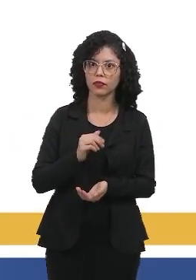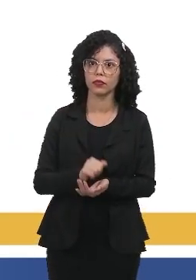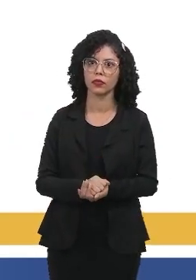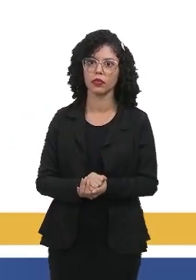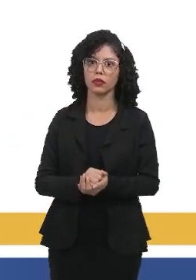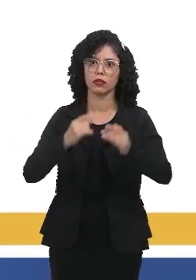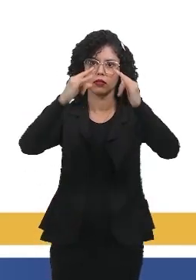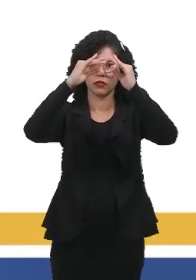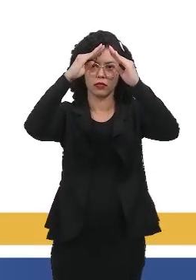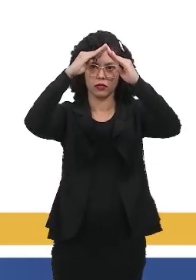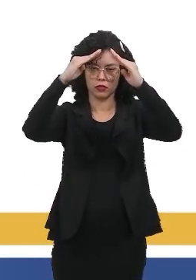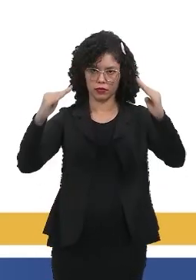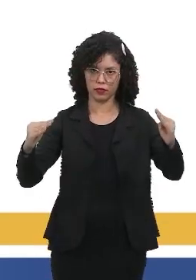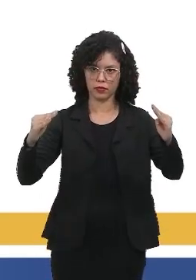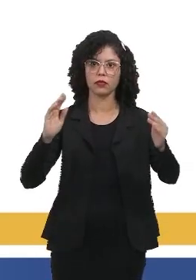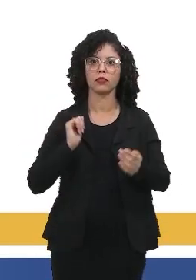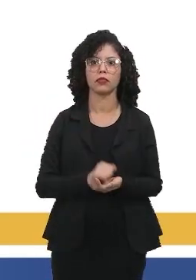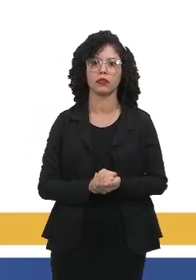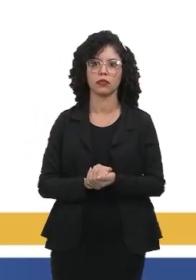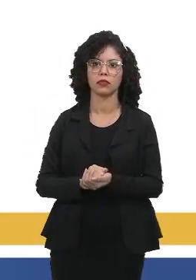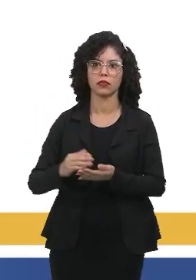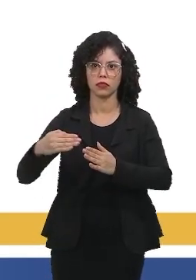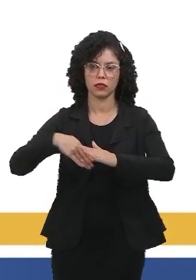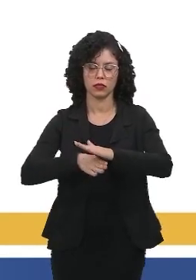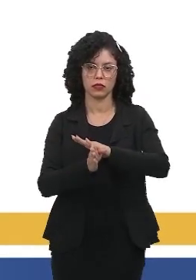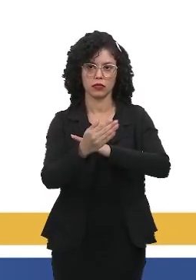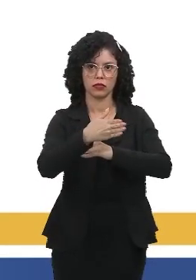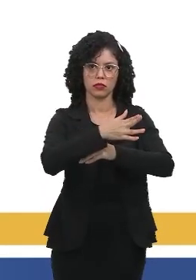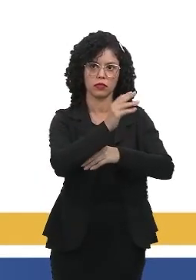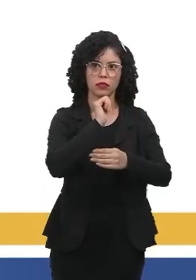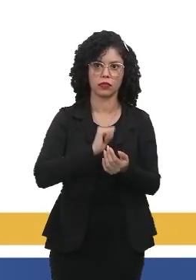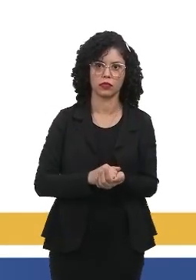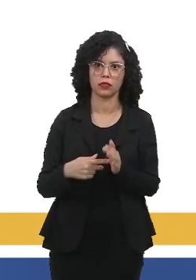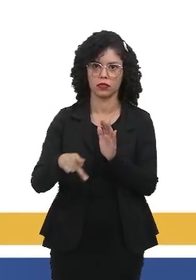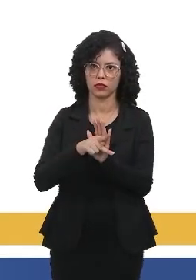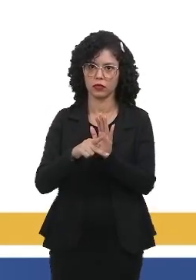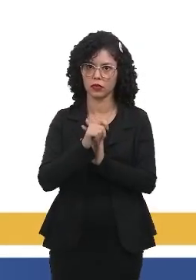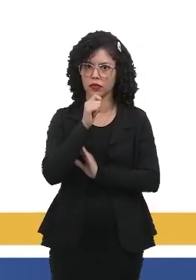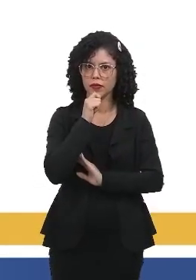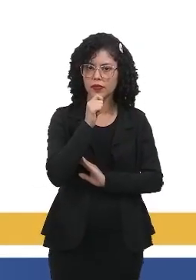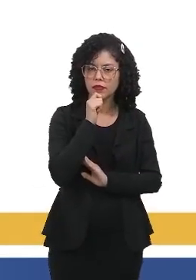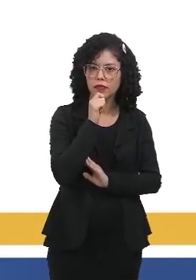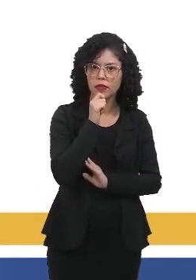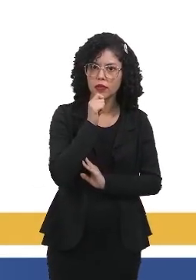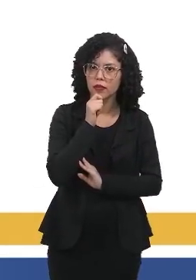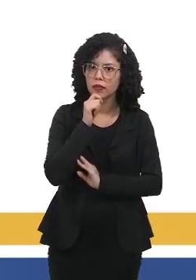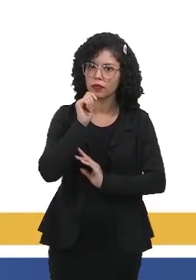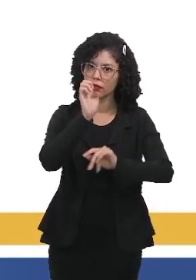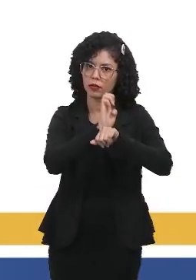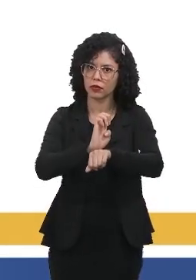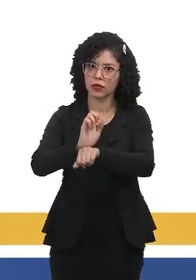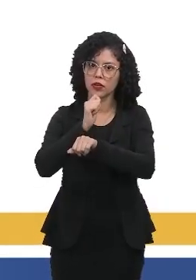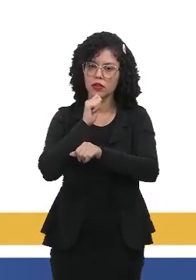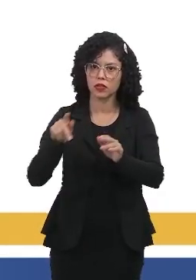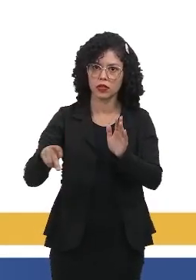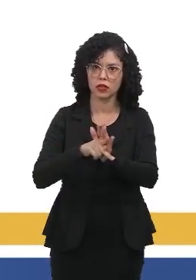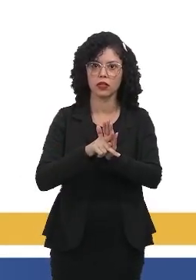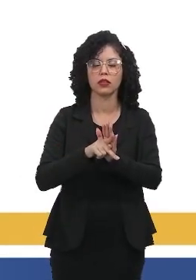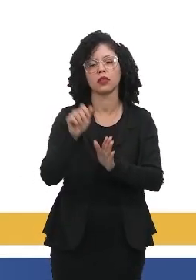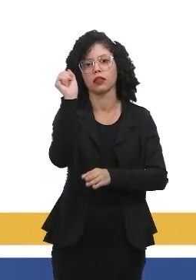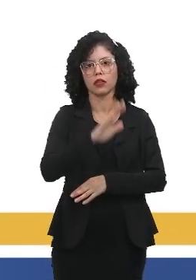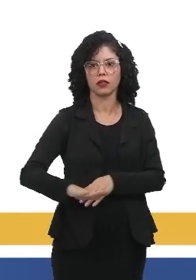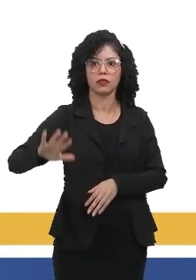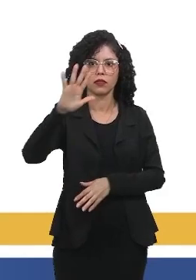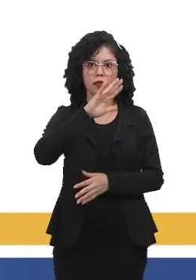assoalho por entre as pernas dos homens absortos na esperança da Independência